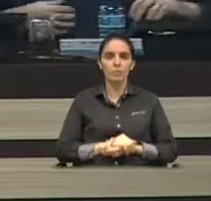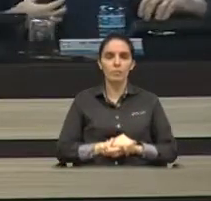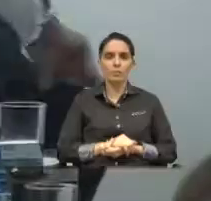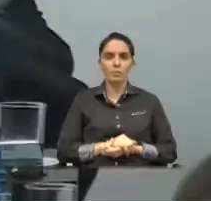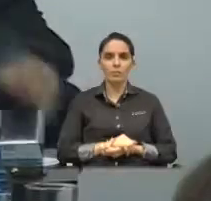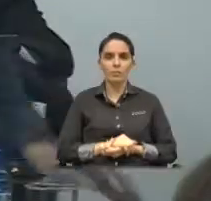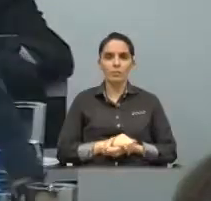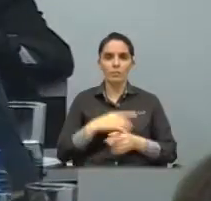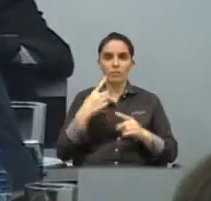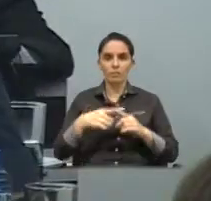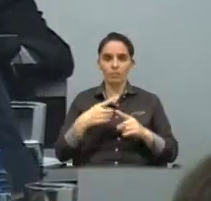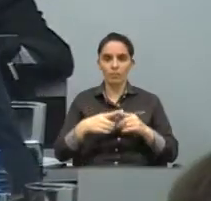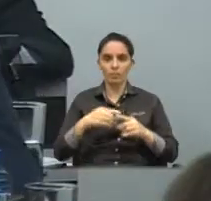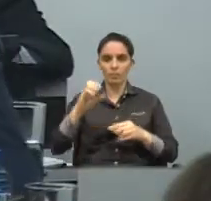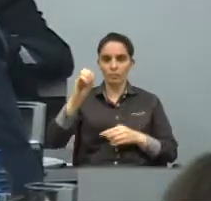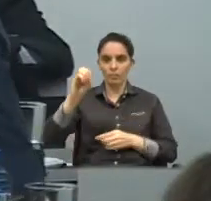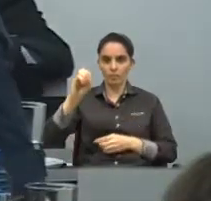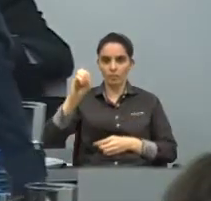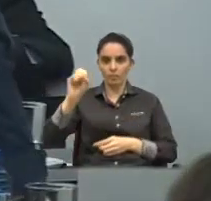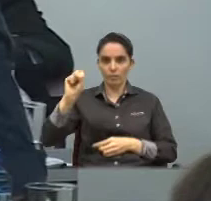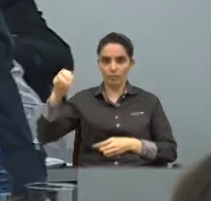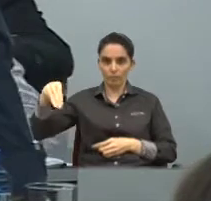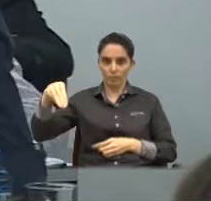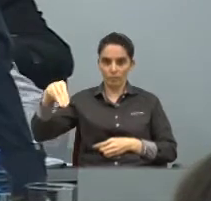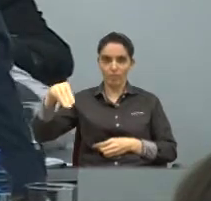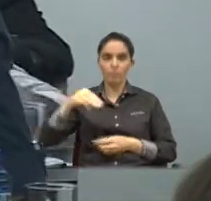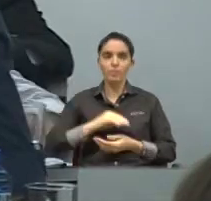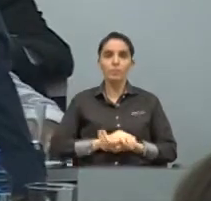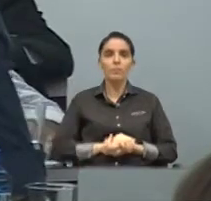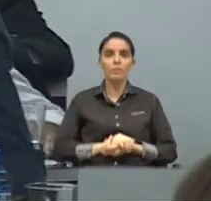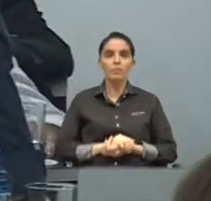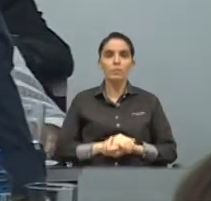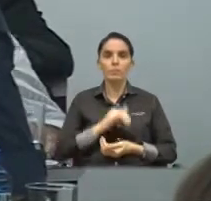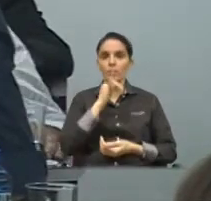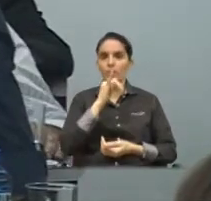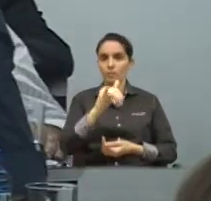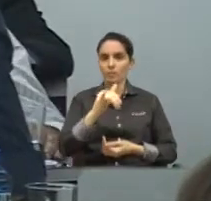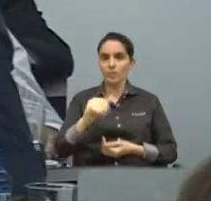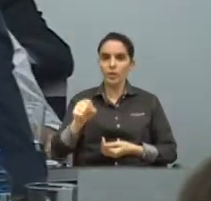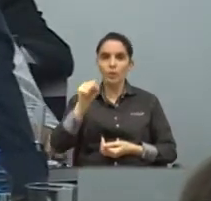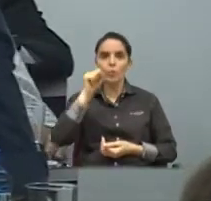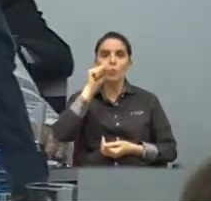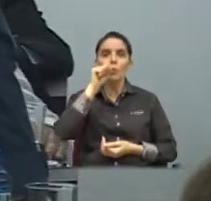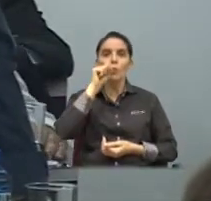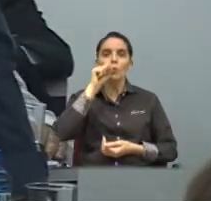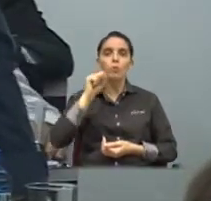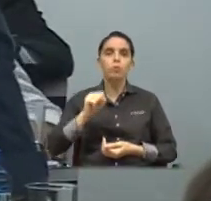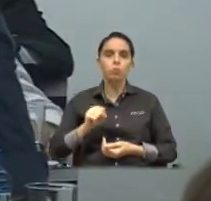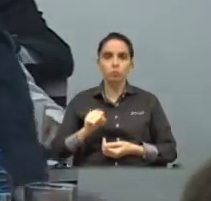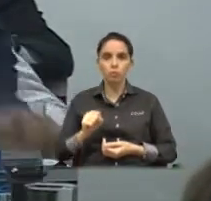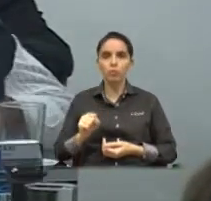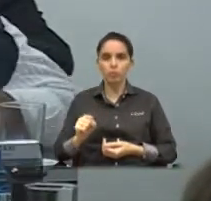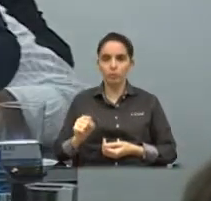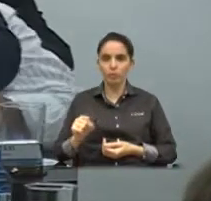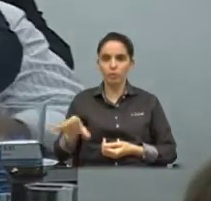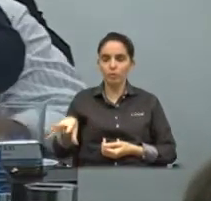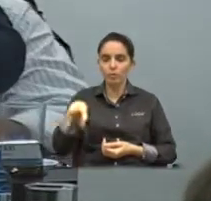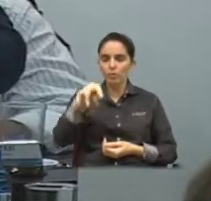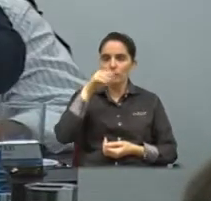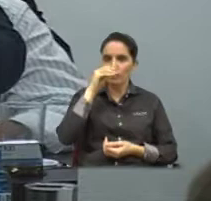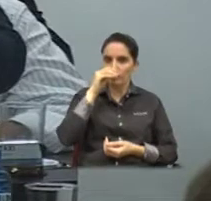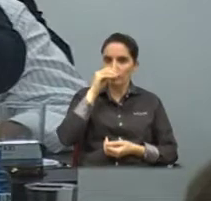a Organização Mundial de Saúde diz que o narguilé com aroma agradável consegue disfarçar